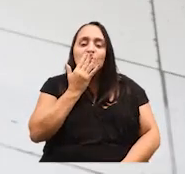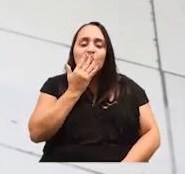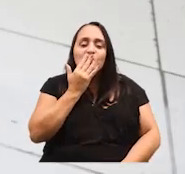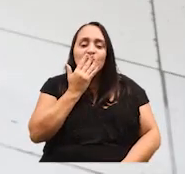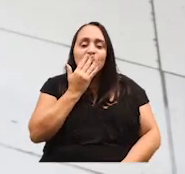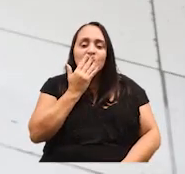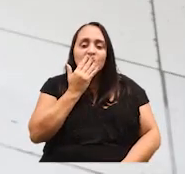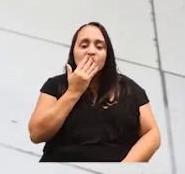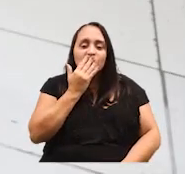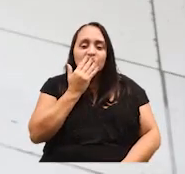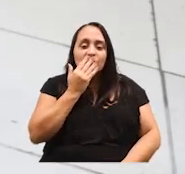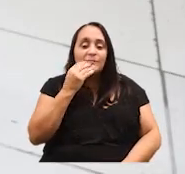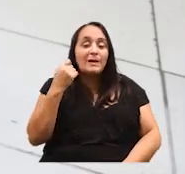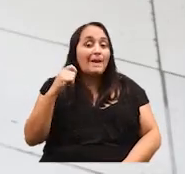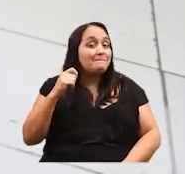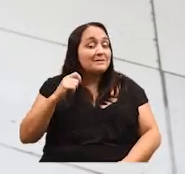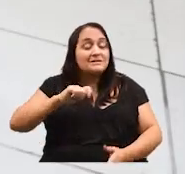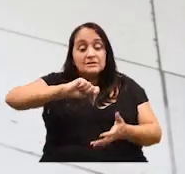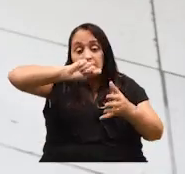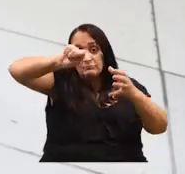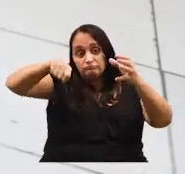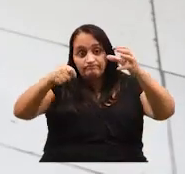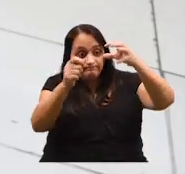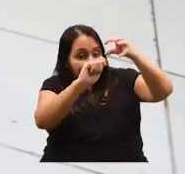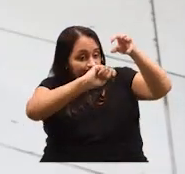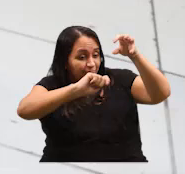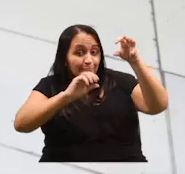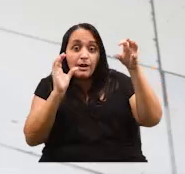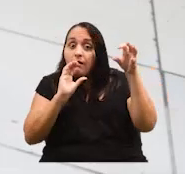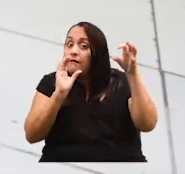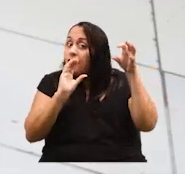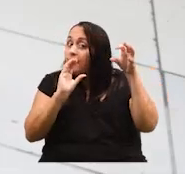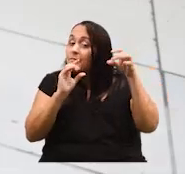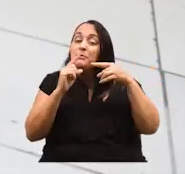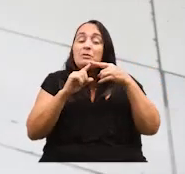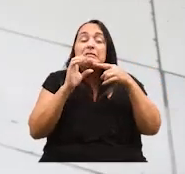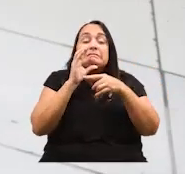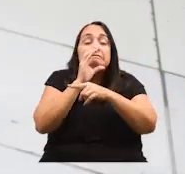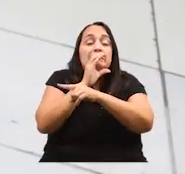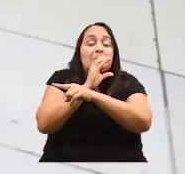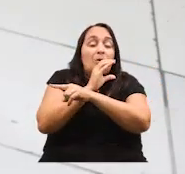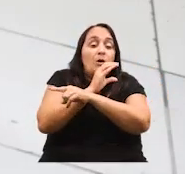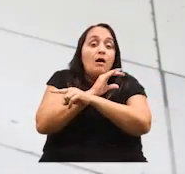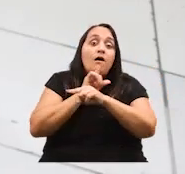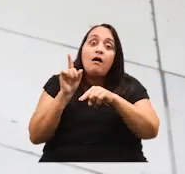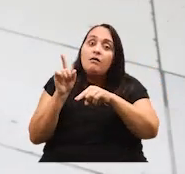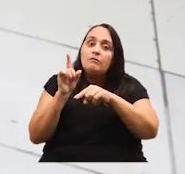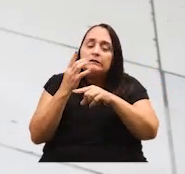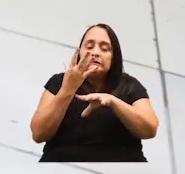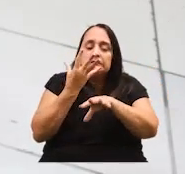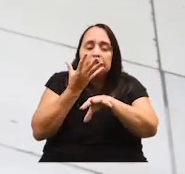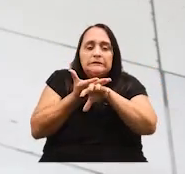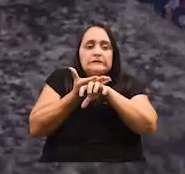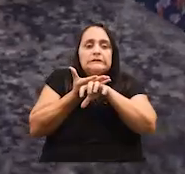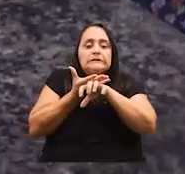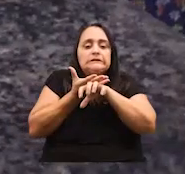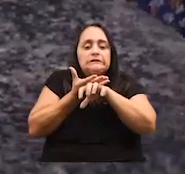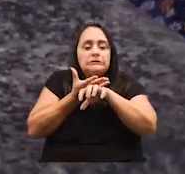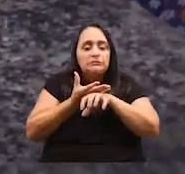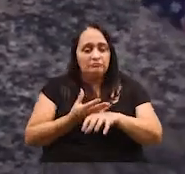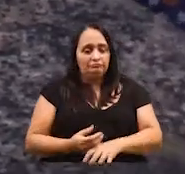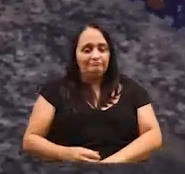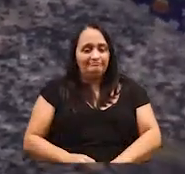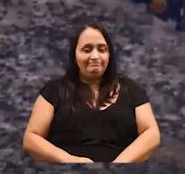aí, a gente tem que tirar rapidinho da panela. Por quê? Porque se demorar muito, ela vai grudar